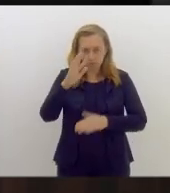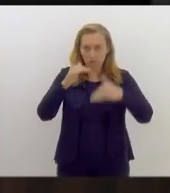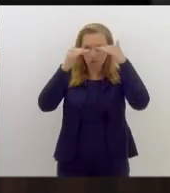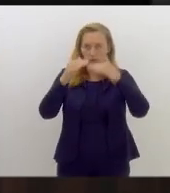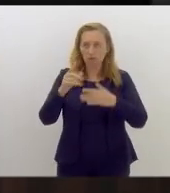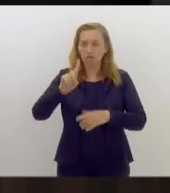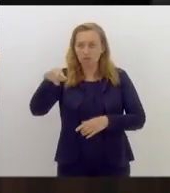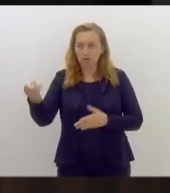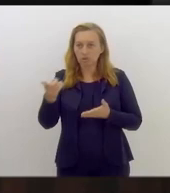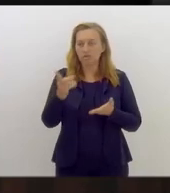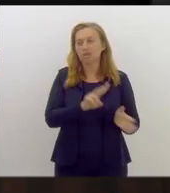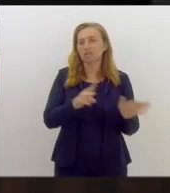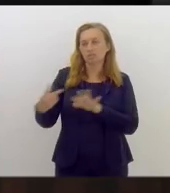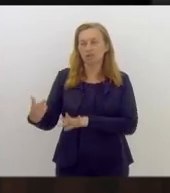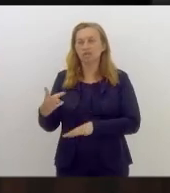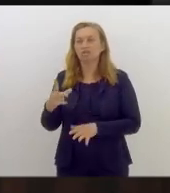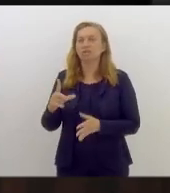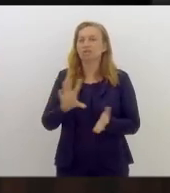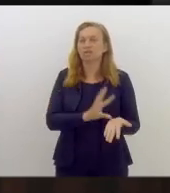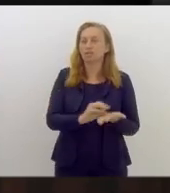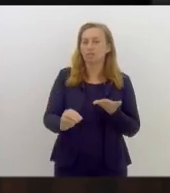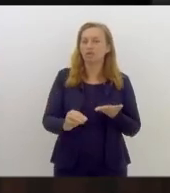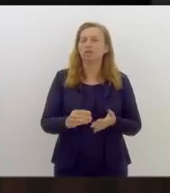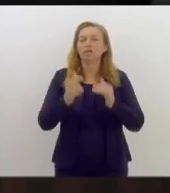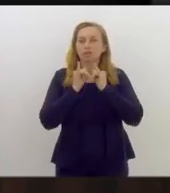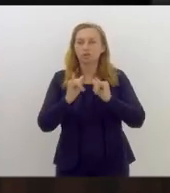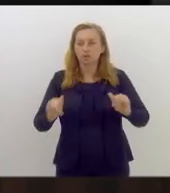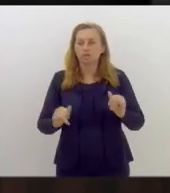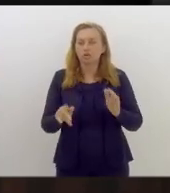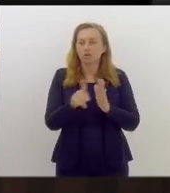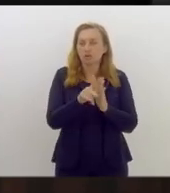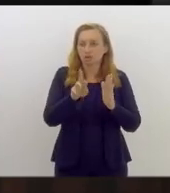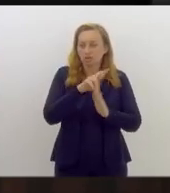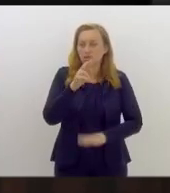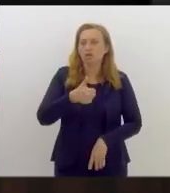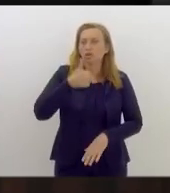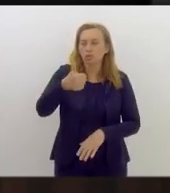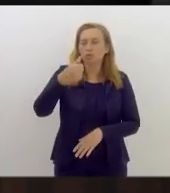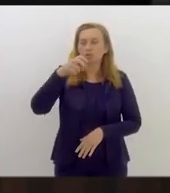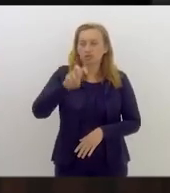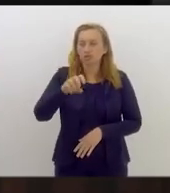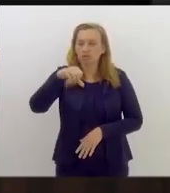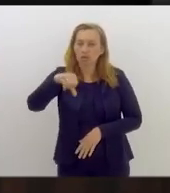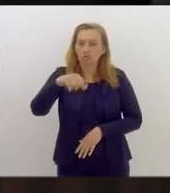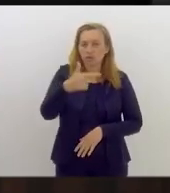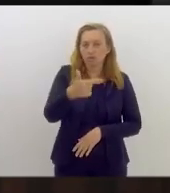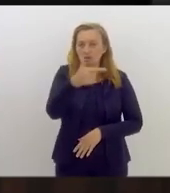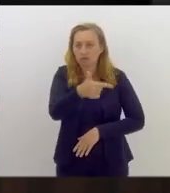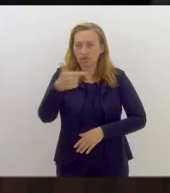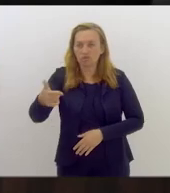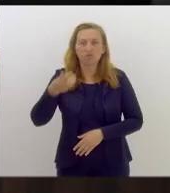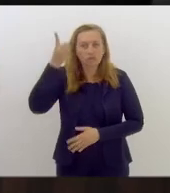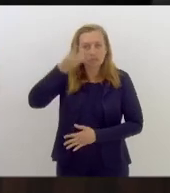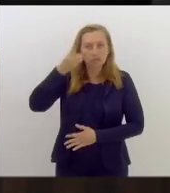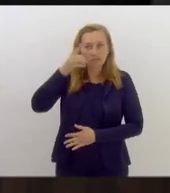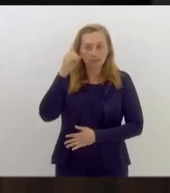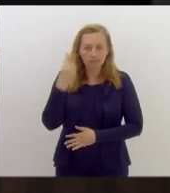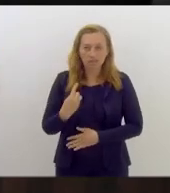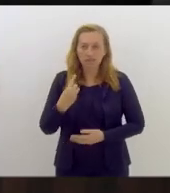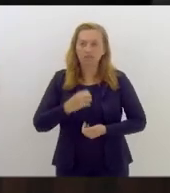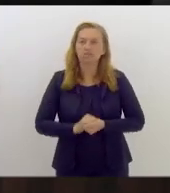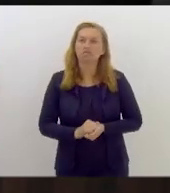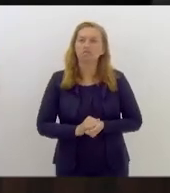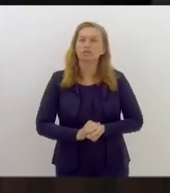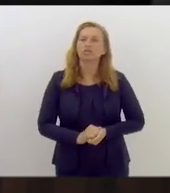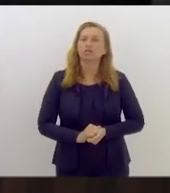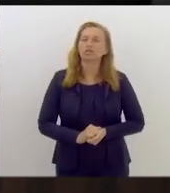semana vamos trazer a pauta. Anuncio. Projeto de resolução 1592 de 22, de autoria do deputado Adane Monteiro, que